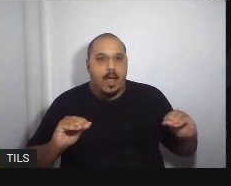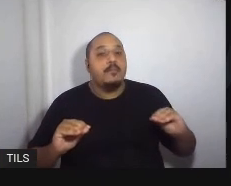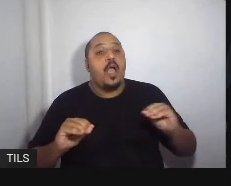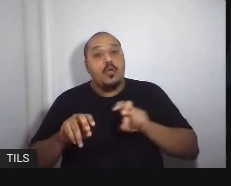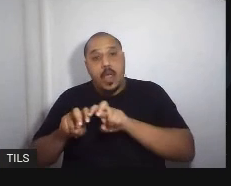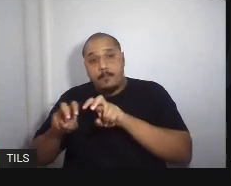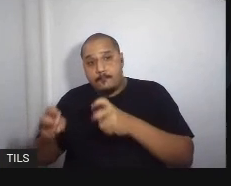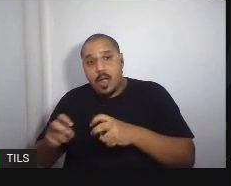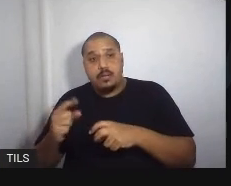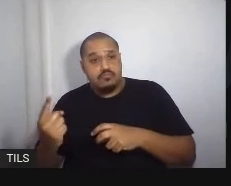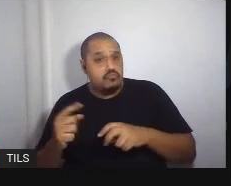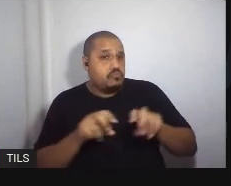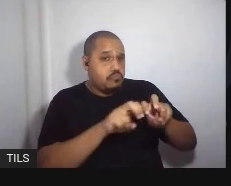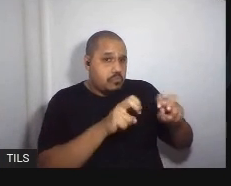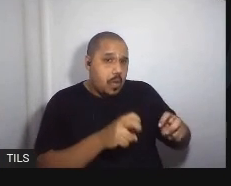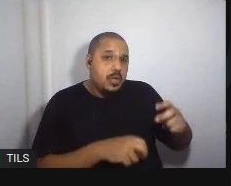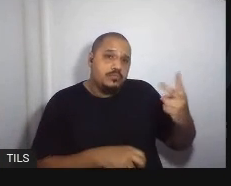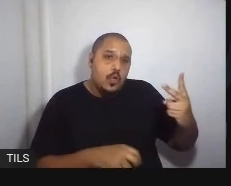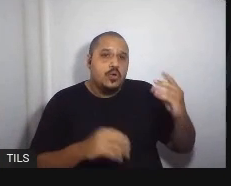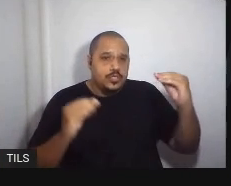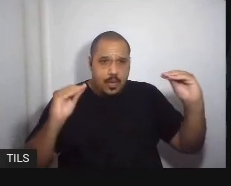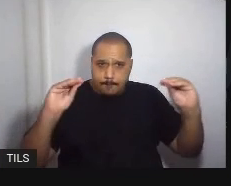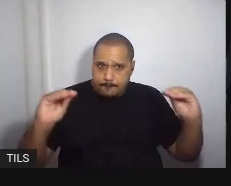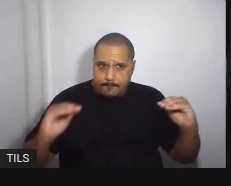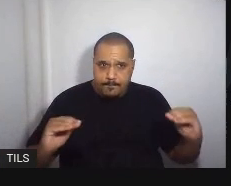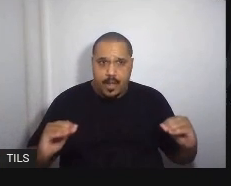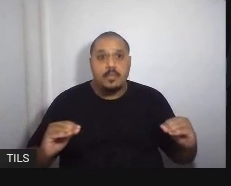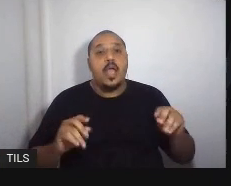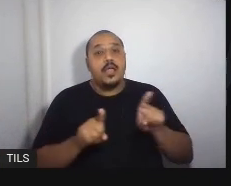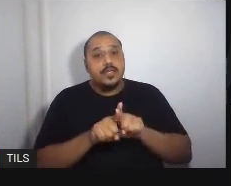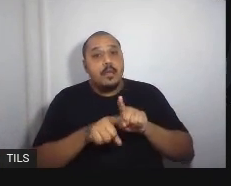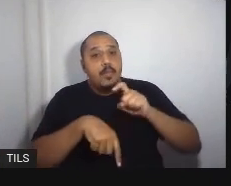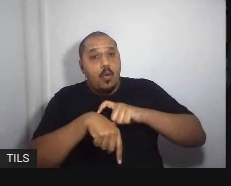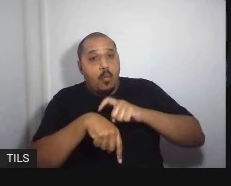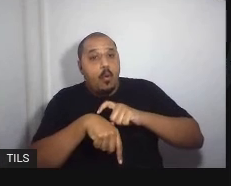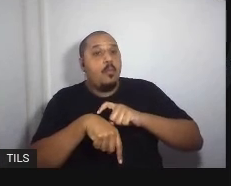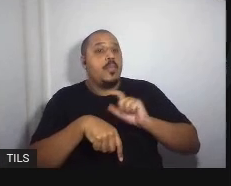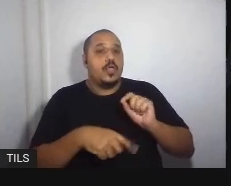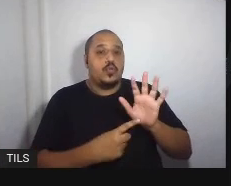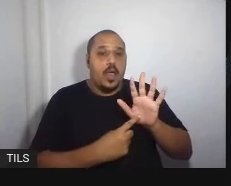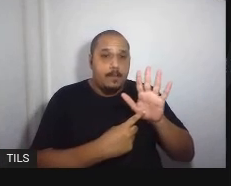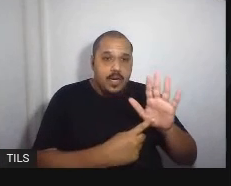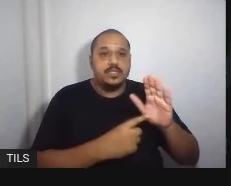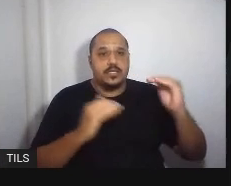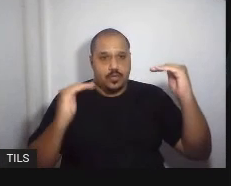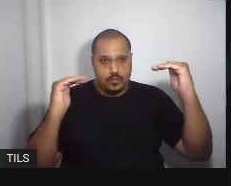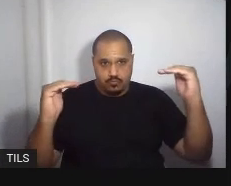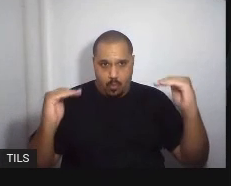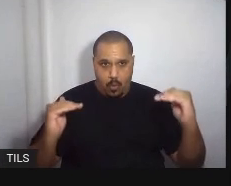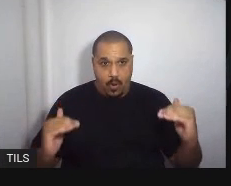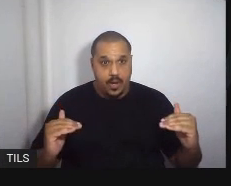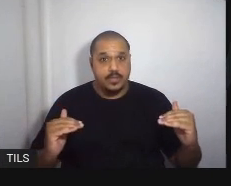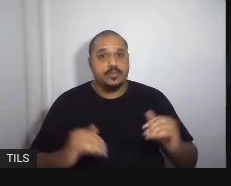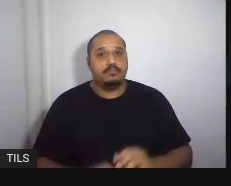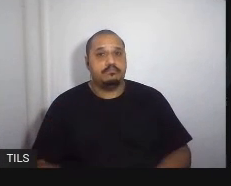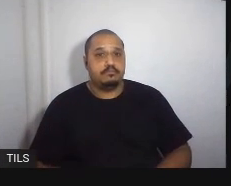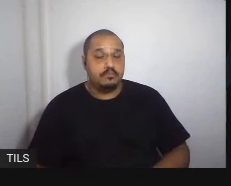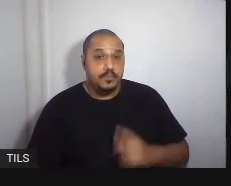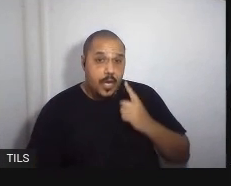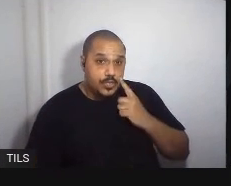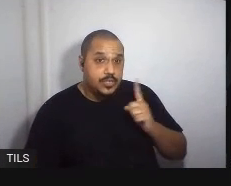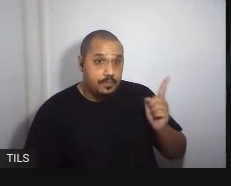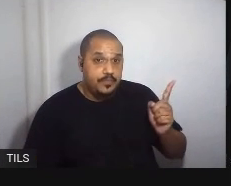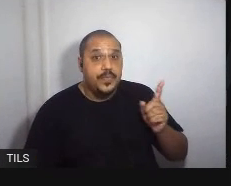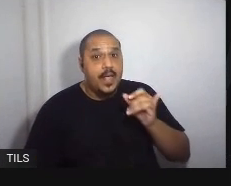aula quanto as apresentações disponíveis, as apresentações recebidas em cada uma das bancas correspondentes. Aqui é um outro exemplo,